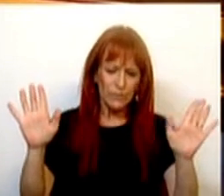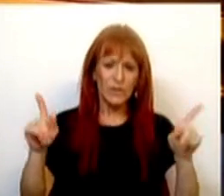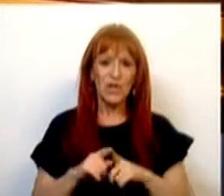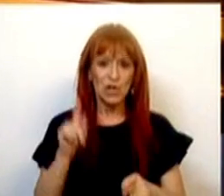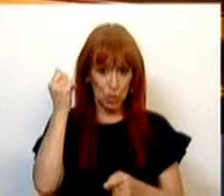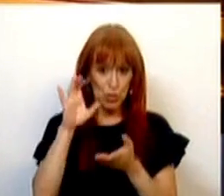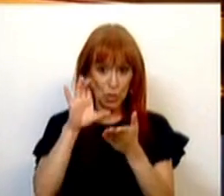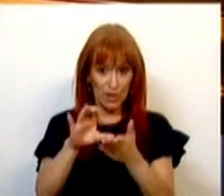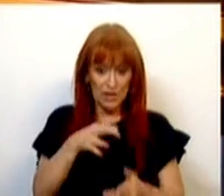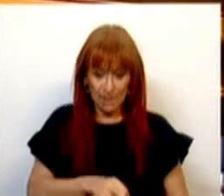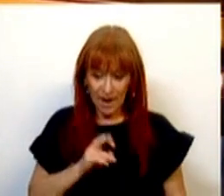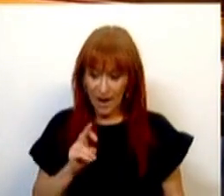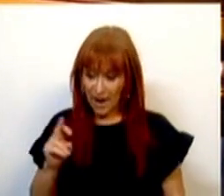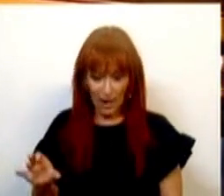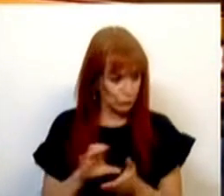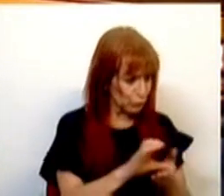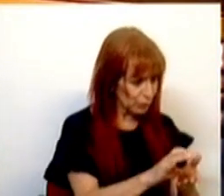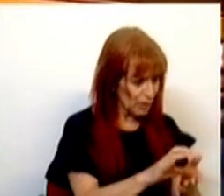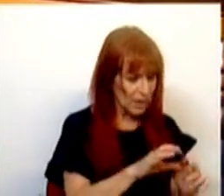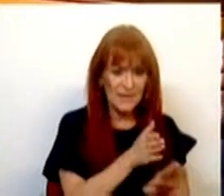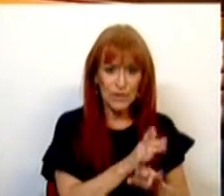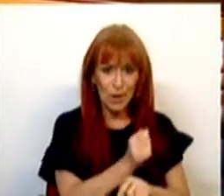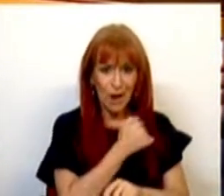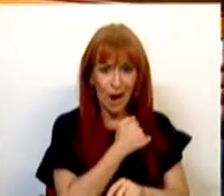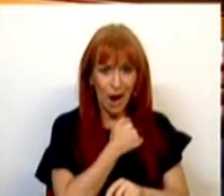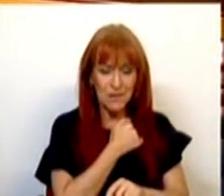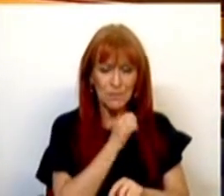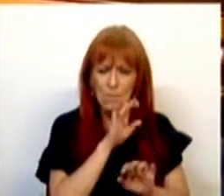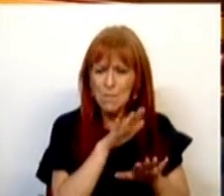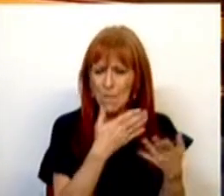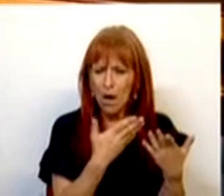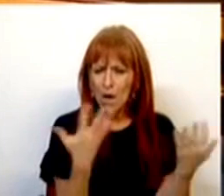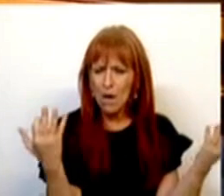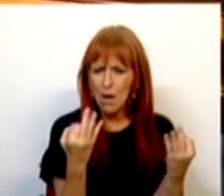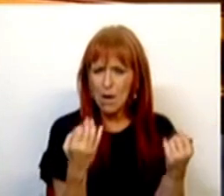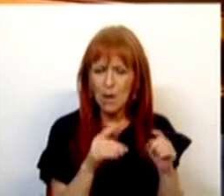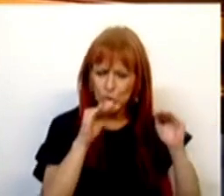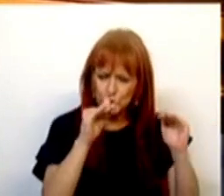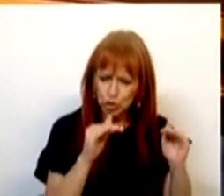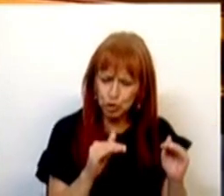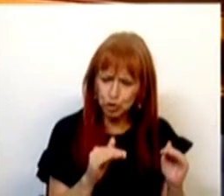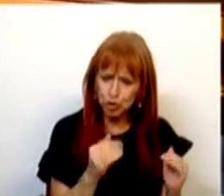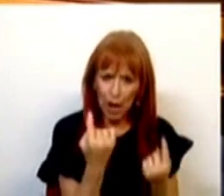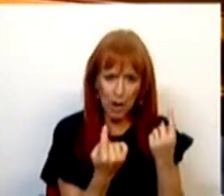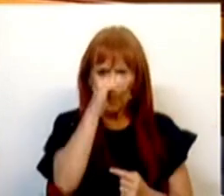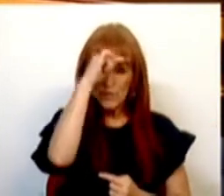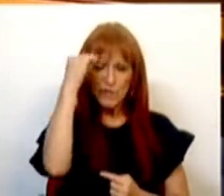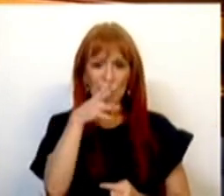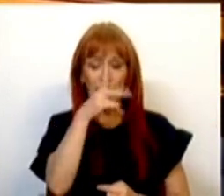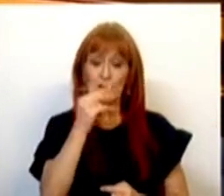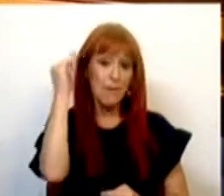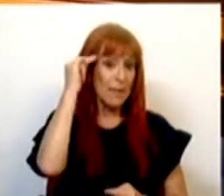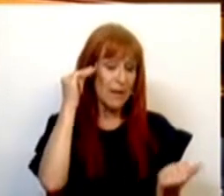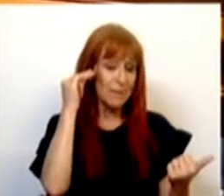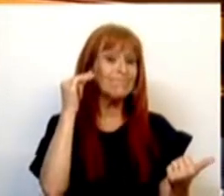as verbas do PRR em relação ao setor da habitação possam, de certa forma, atenuar algumas dificuldades. Infelizmente, na